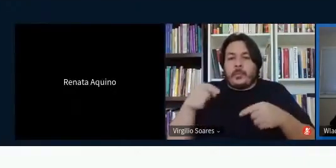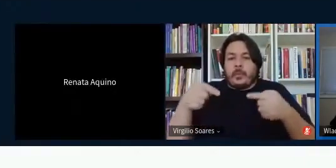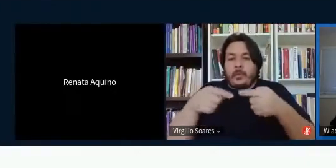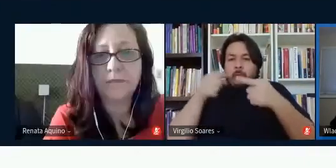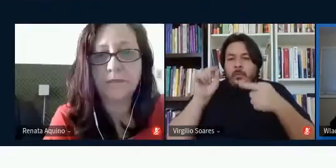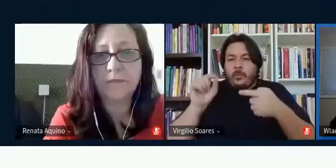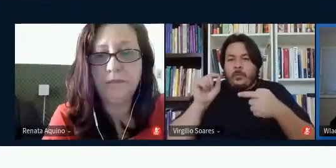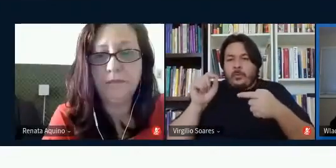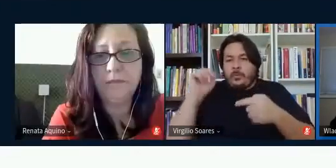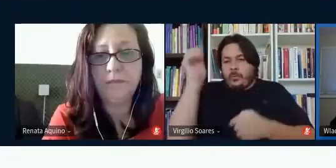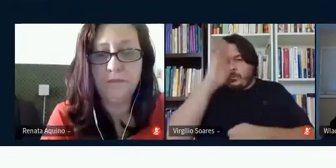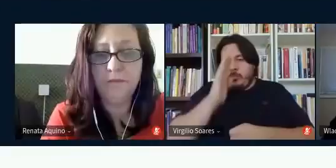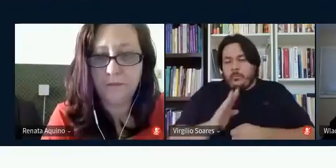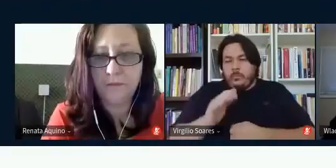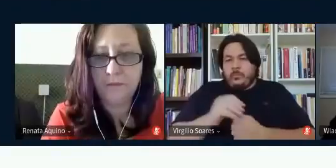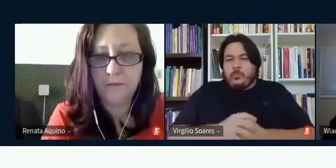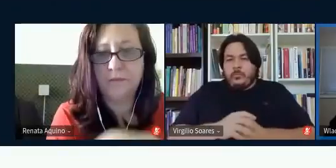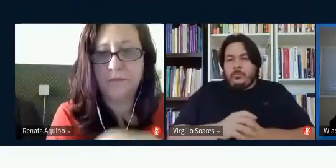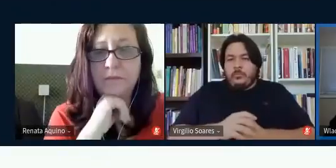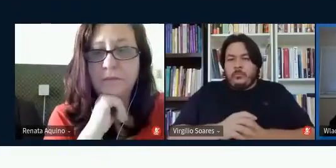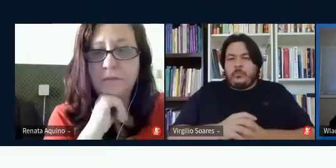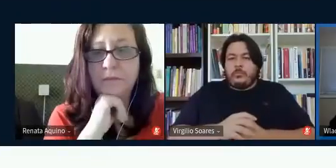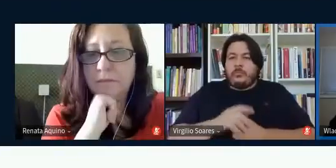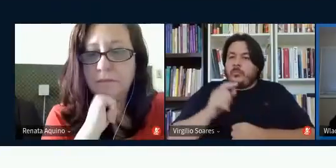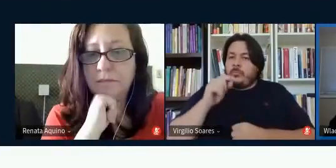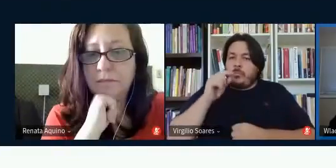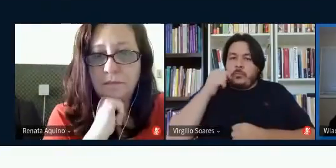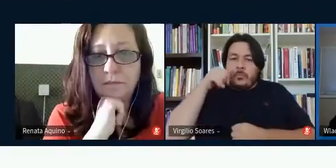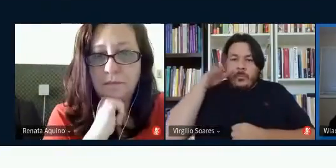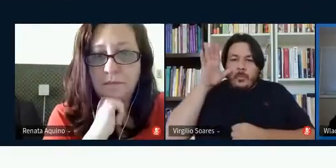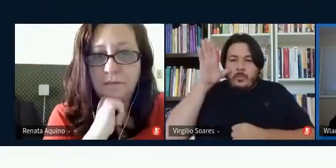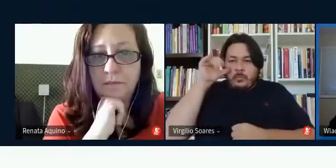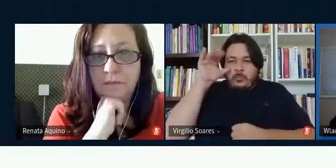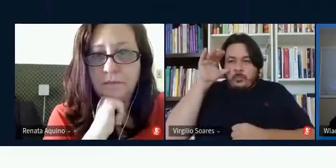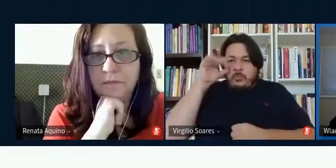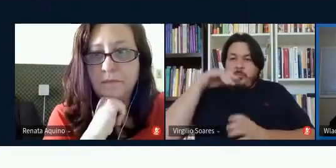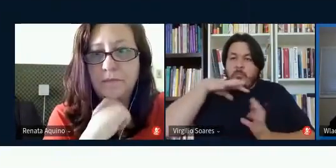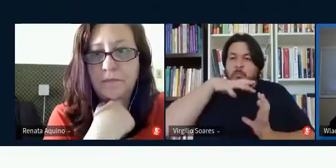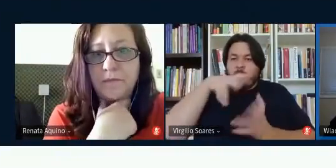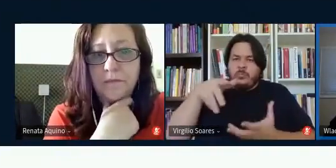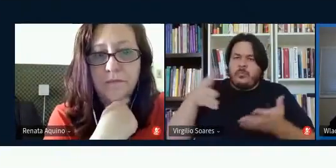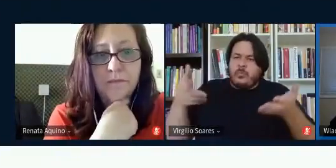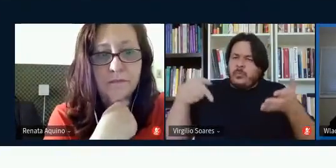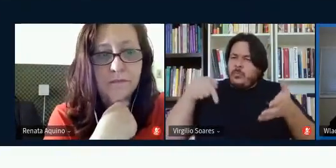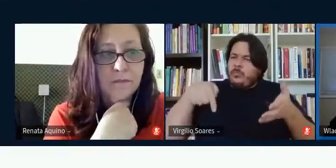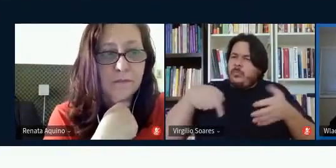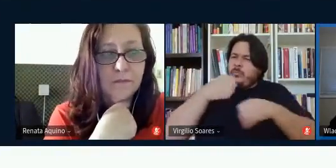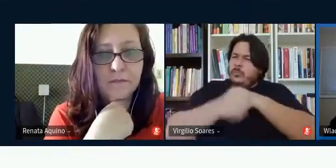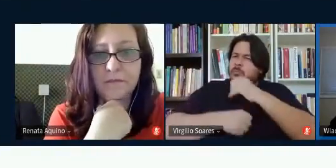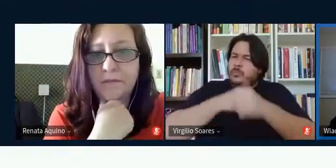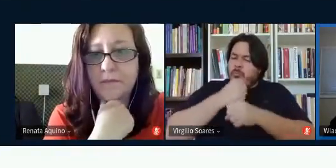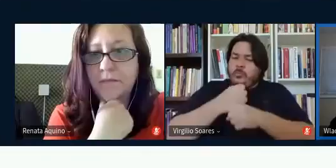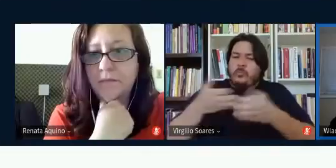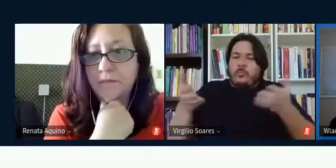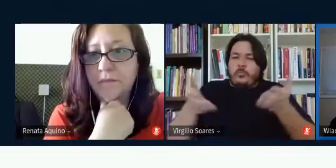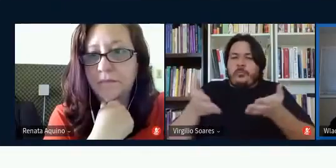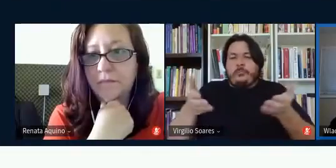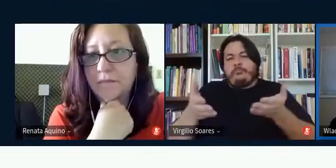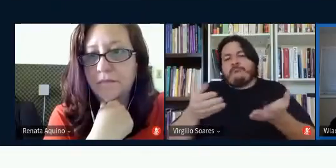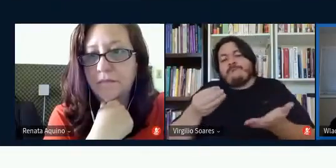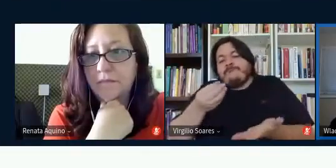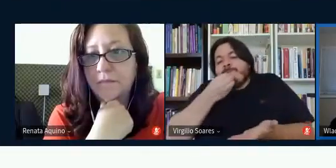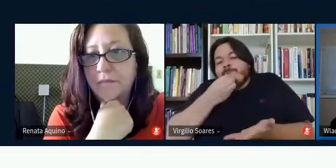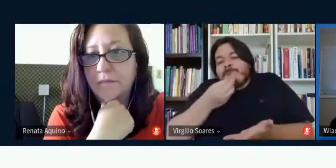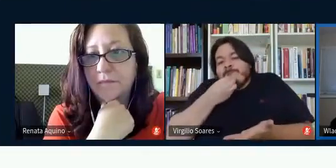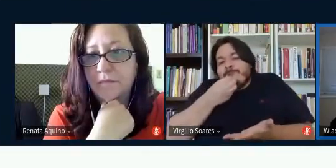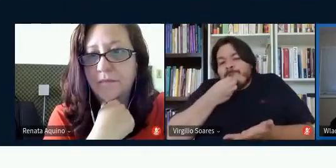chama a atenção no mundo. Eu, esse ano, por coincidência, feliz ou infeliz, não sei